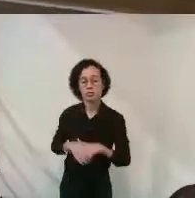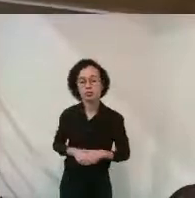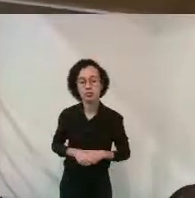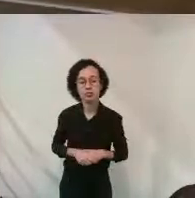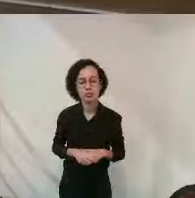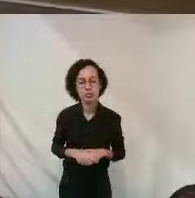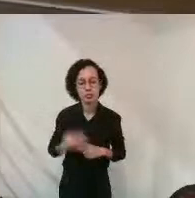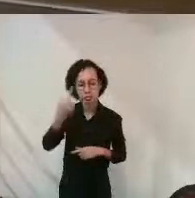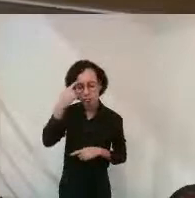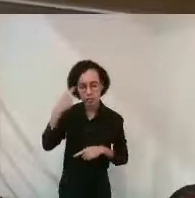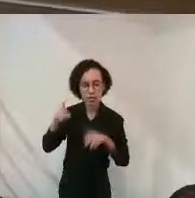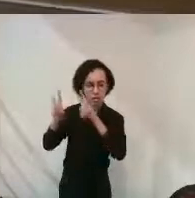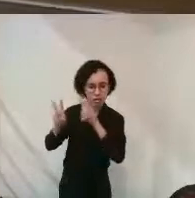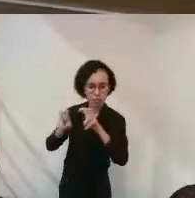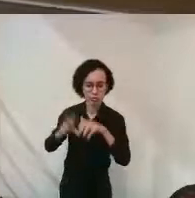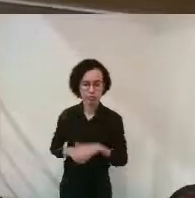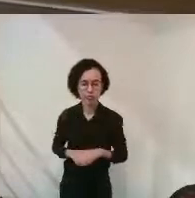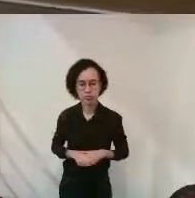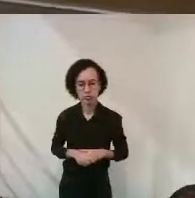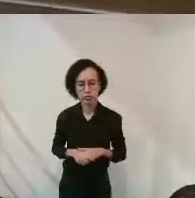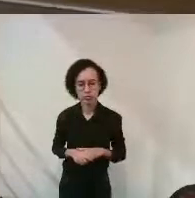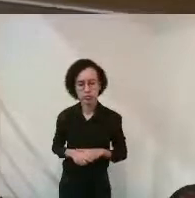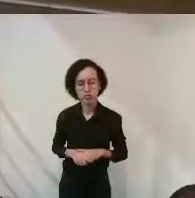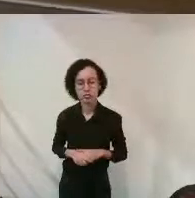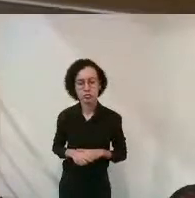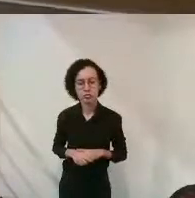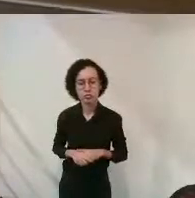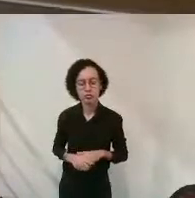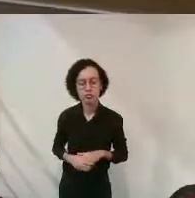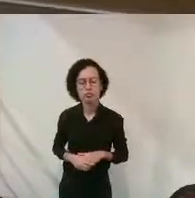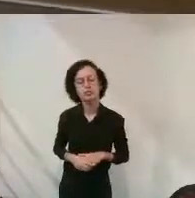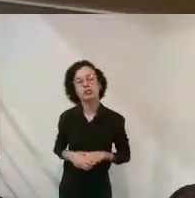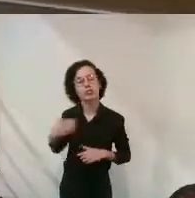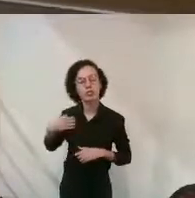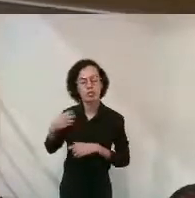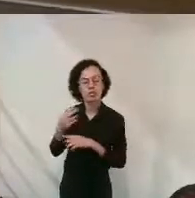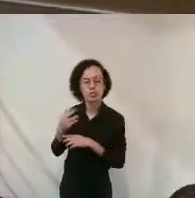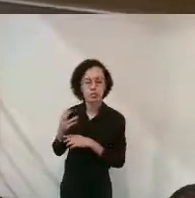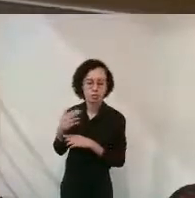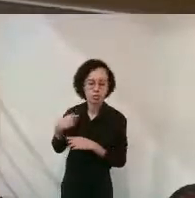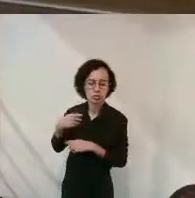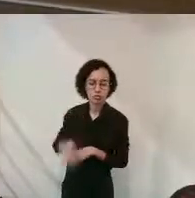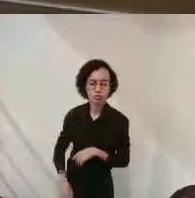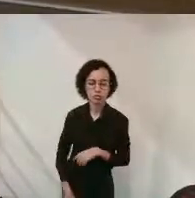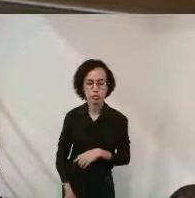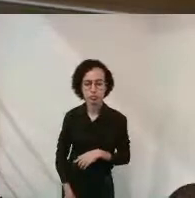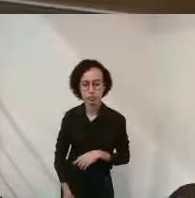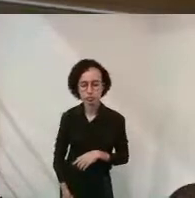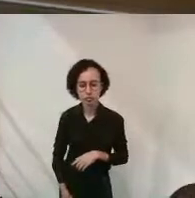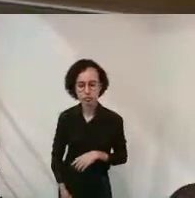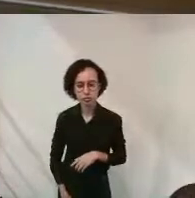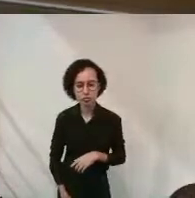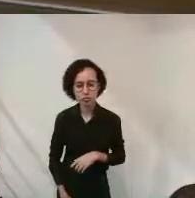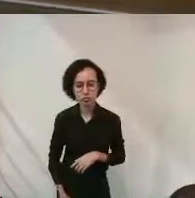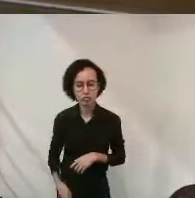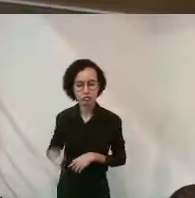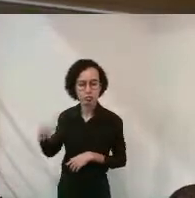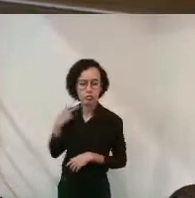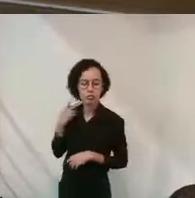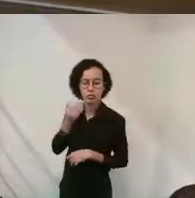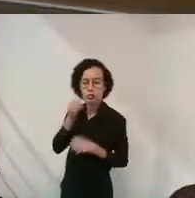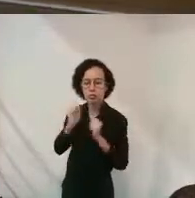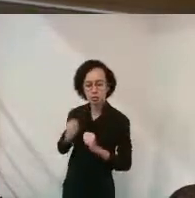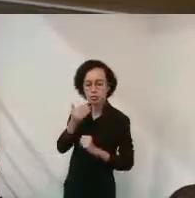E a pensar nessa temática. Como instrumento do Ministério Público, os promotores podem pedir os